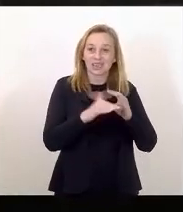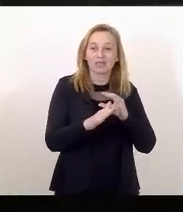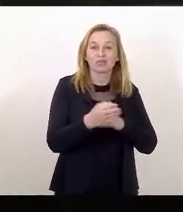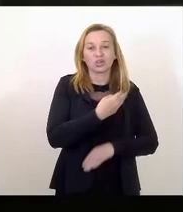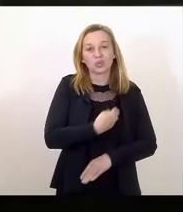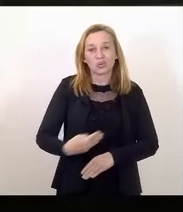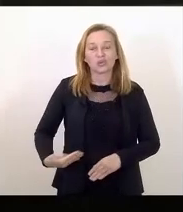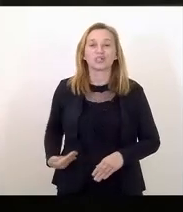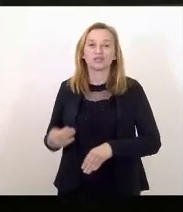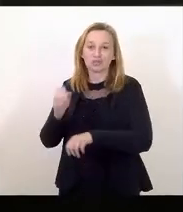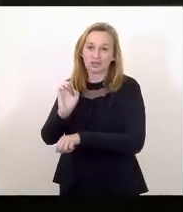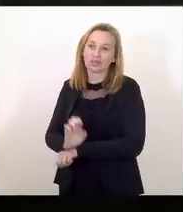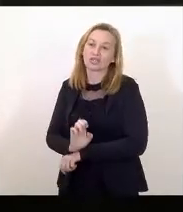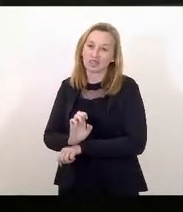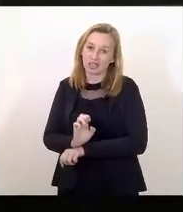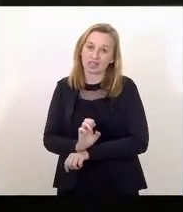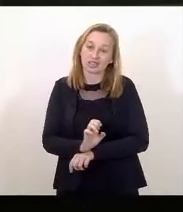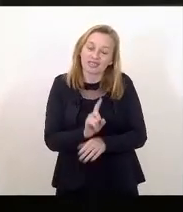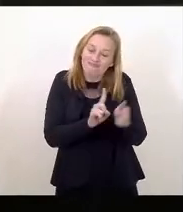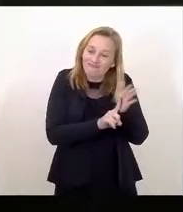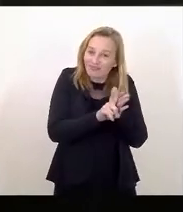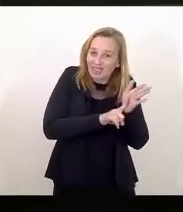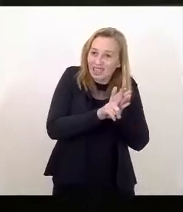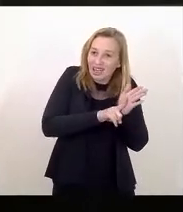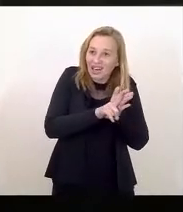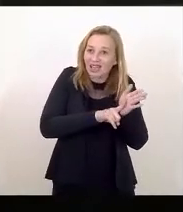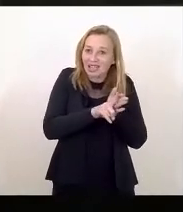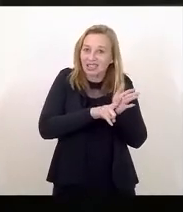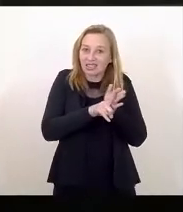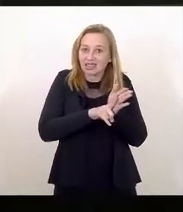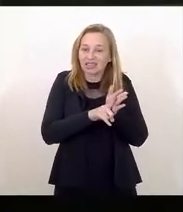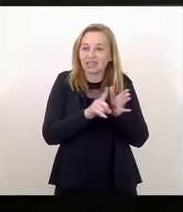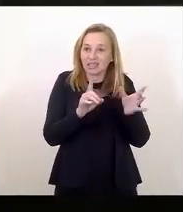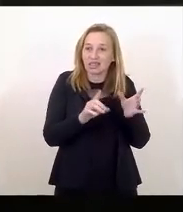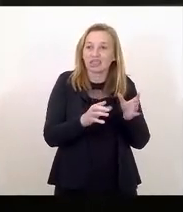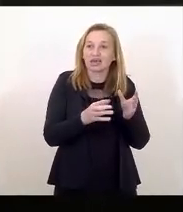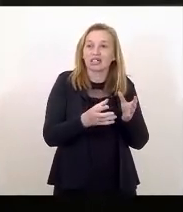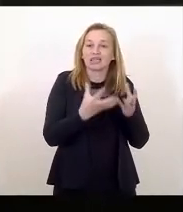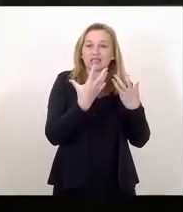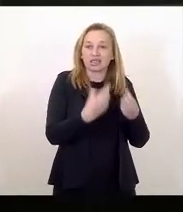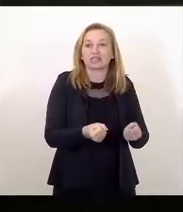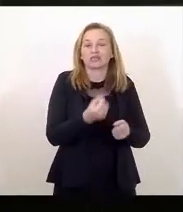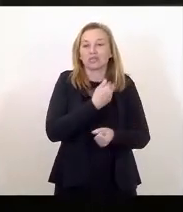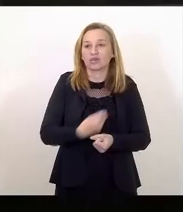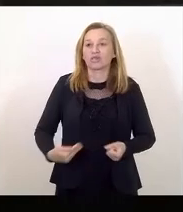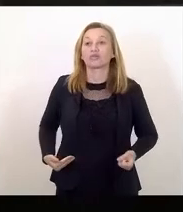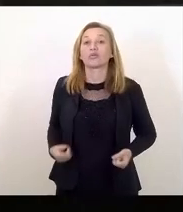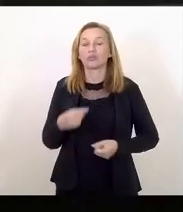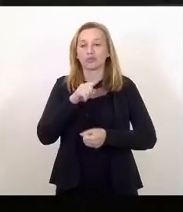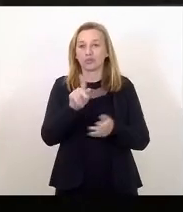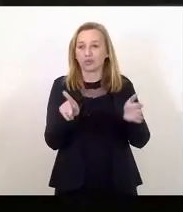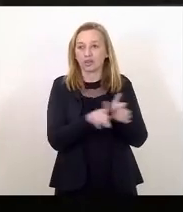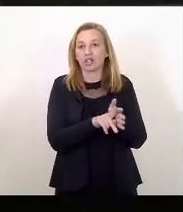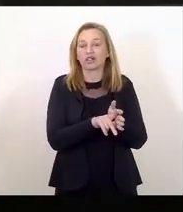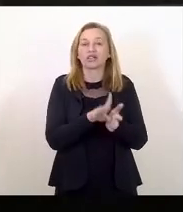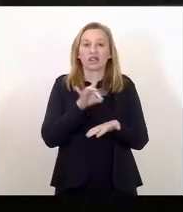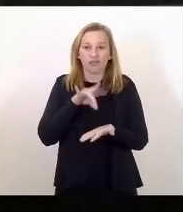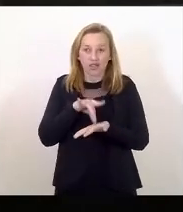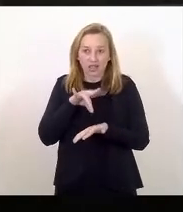do Estado para análise, contando com a sanção do governador. Esse projeto, na verdade,